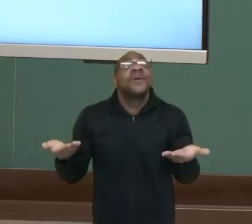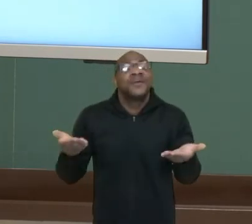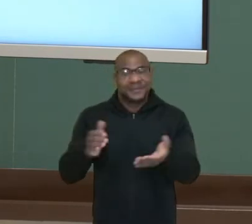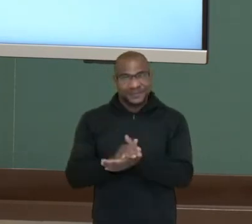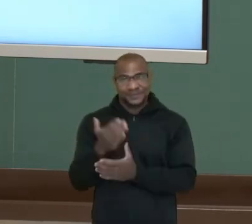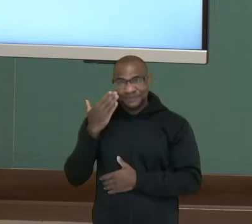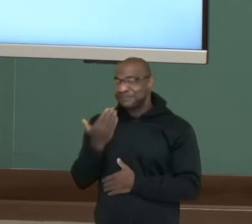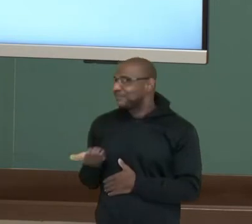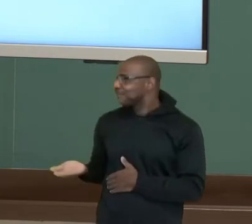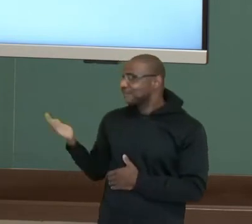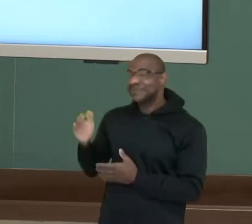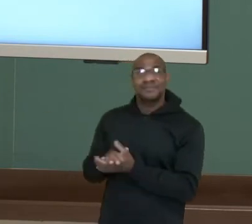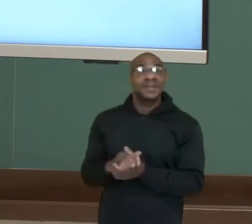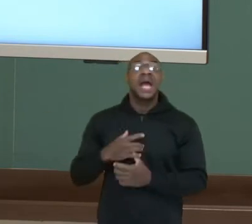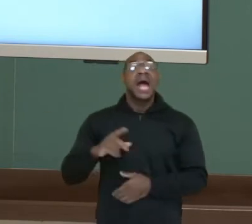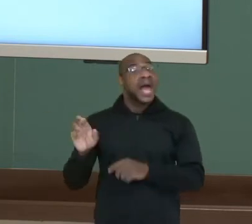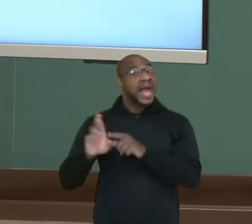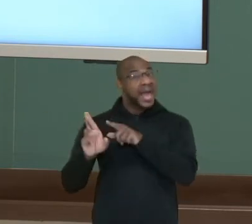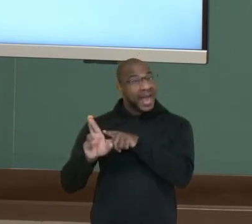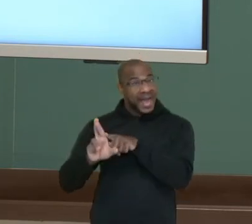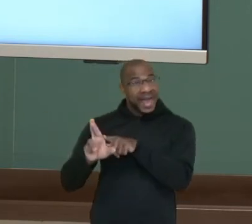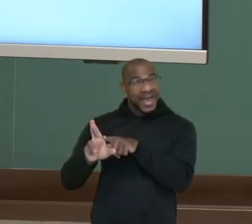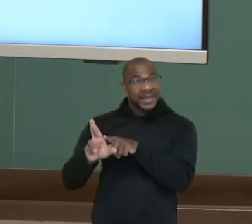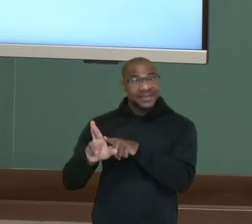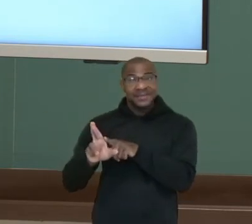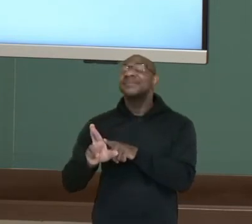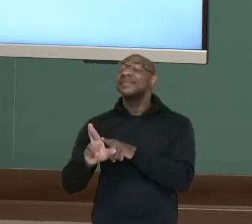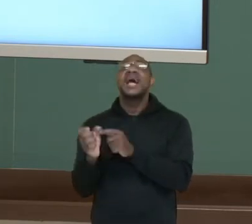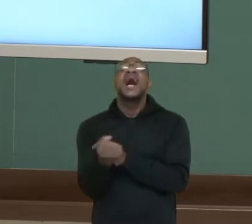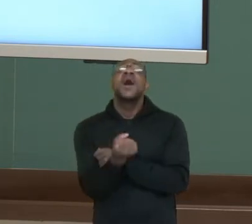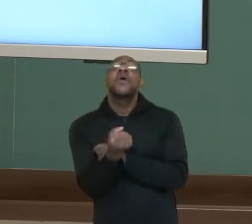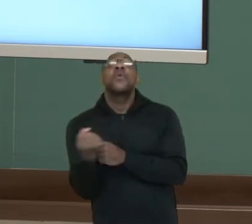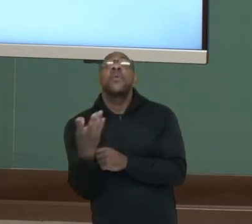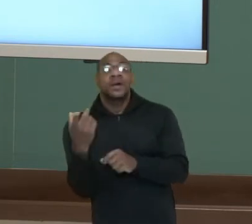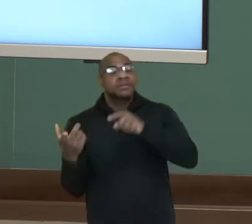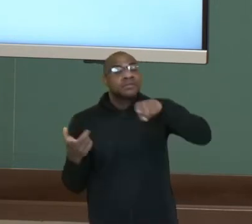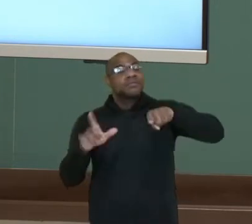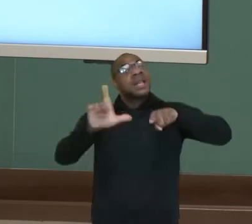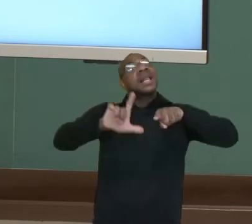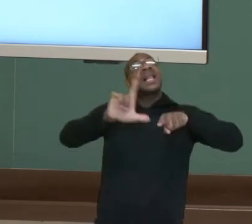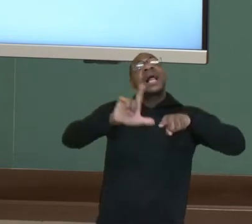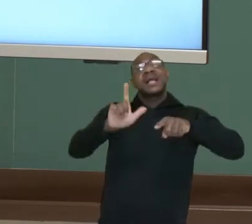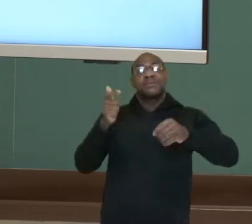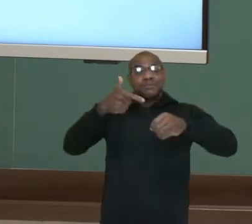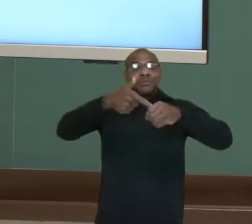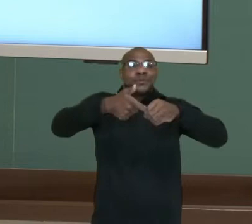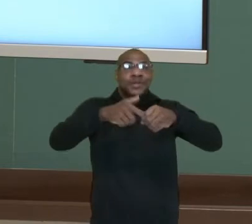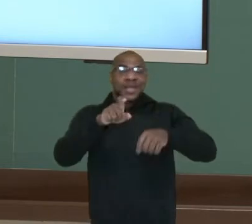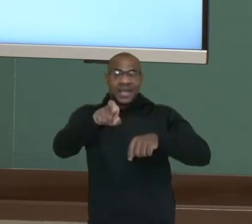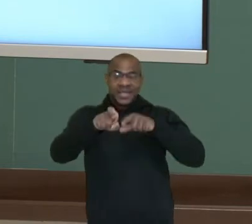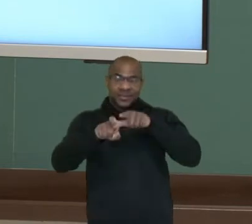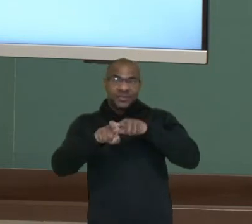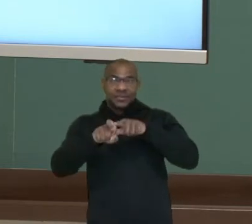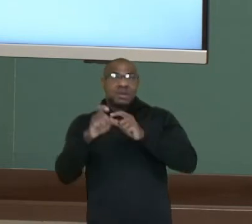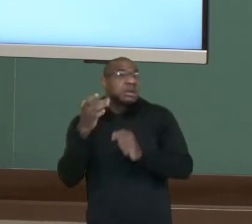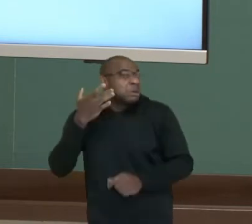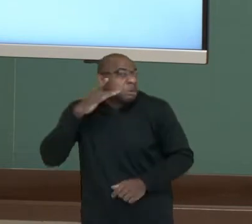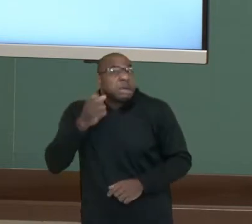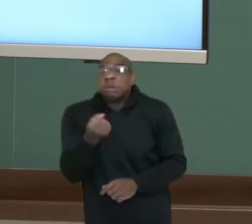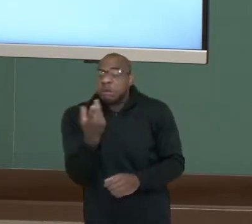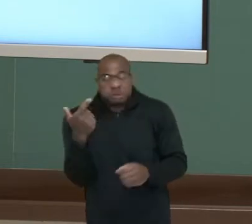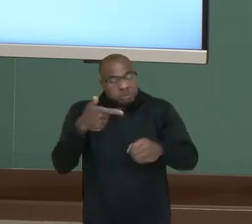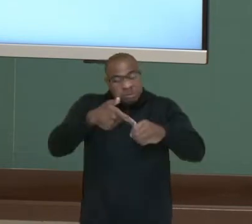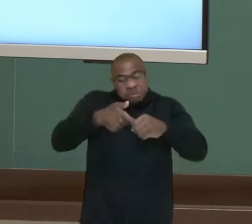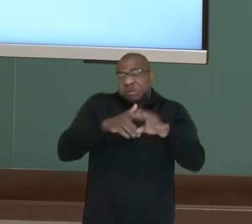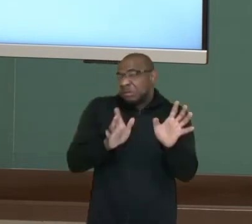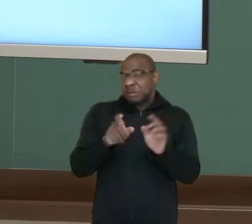nome para ele, em reais, em função da quantidade de litros abastecida X. Não sei quanto vou colocar, vou dar